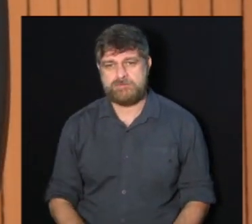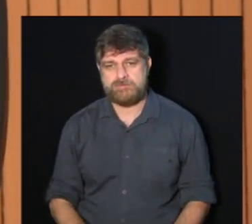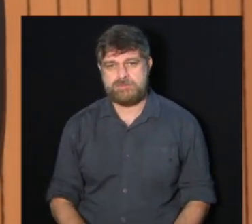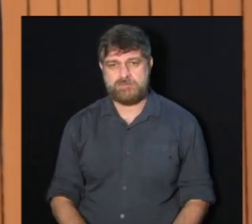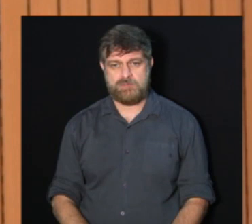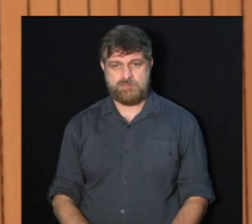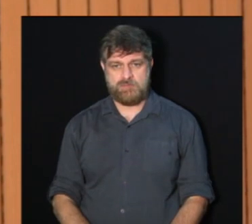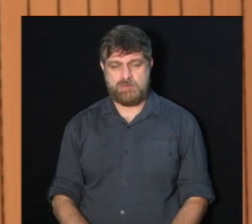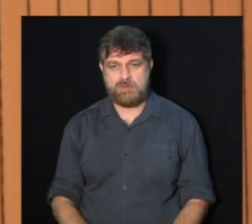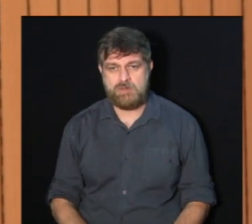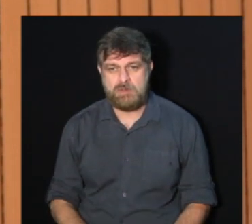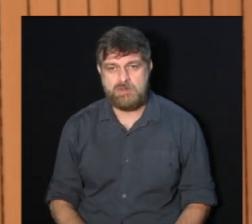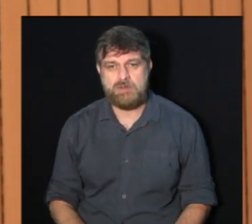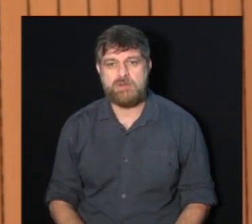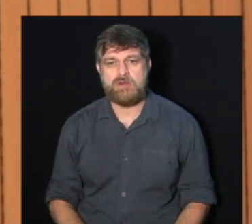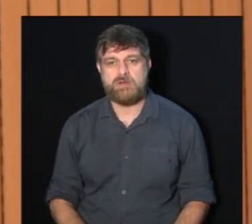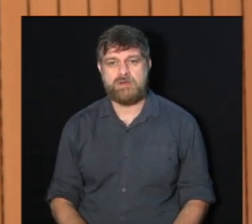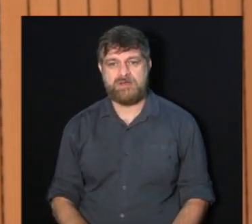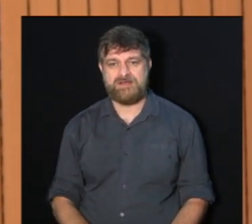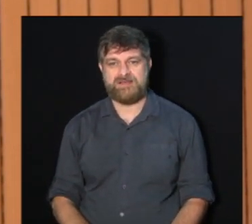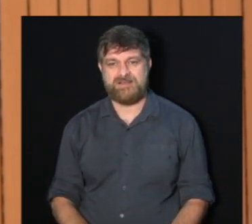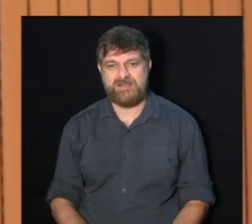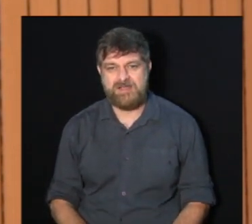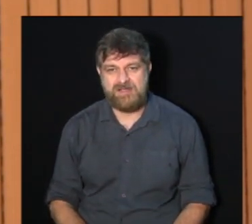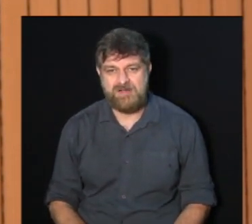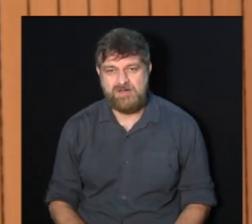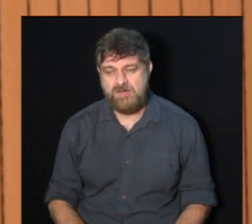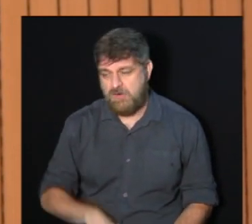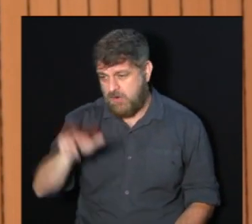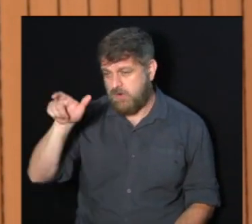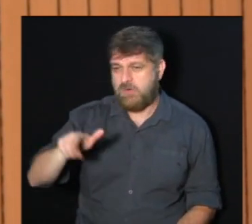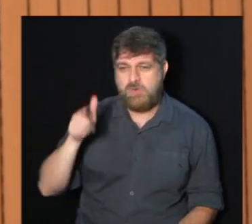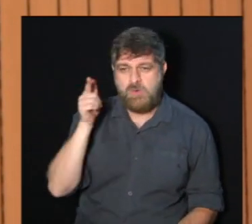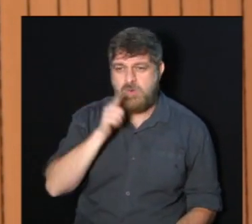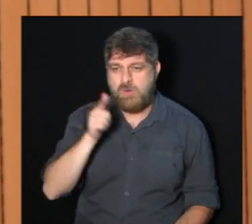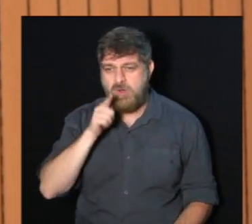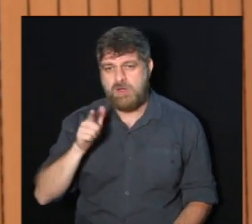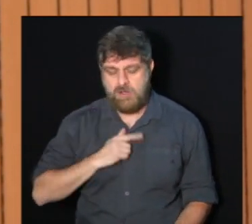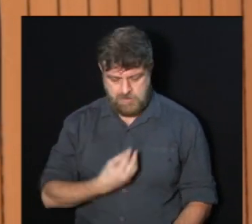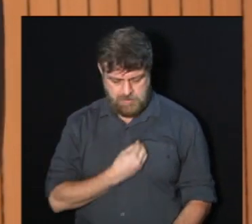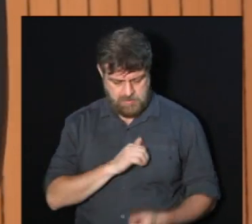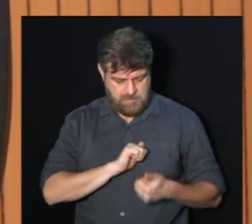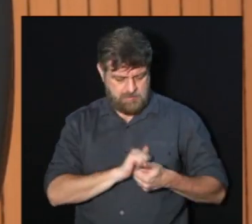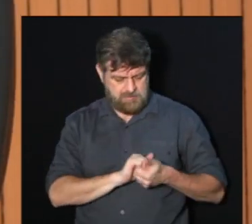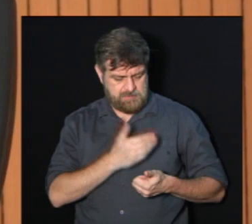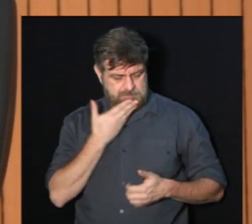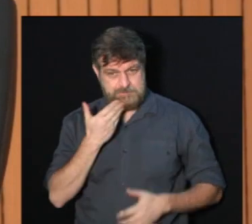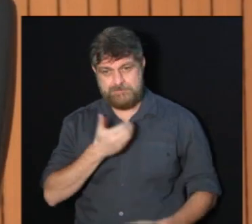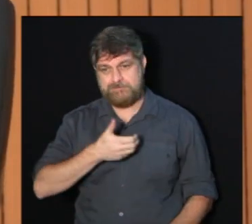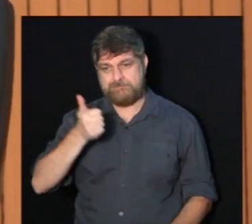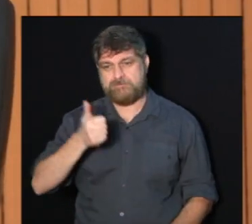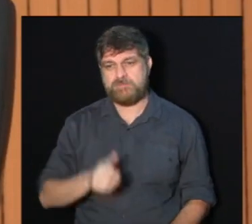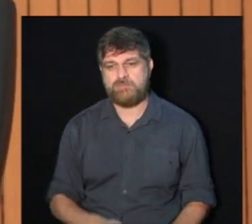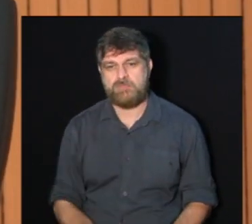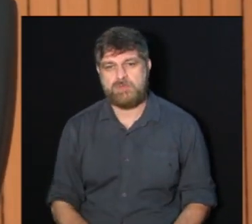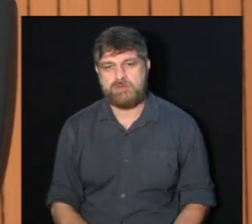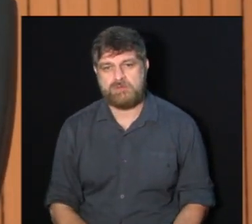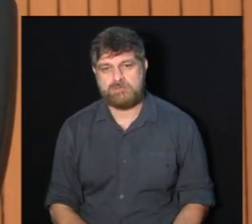para queima de gordura, quanto para você ter uma qualidade de vida melhor, tá bom?